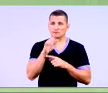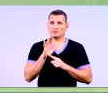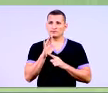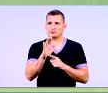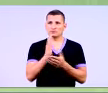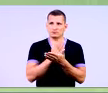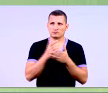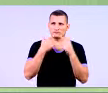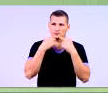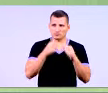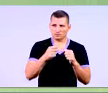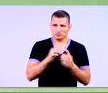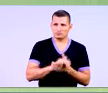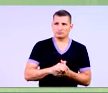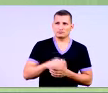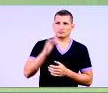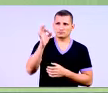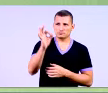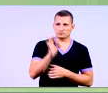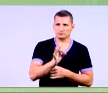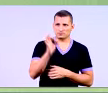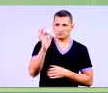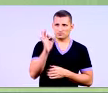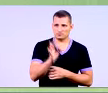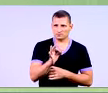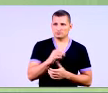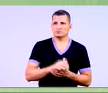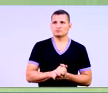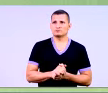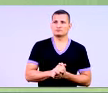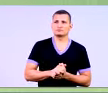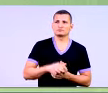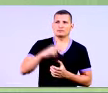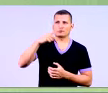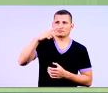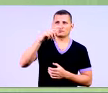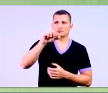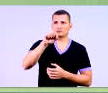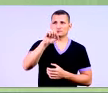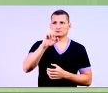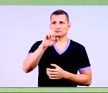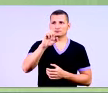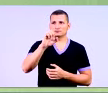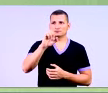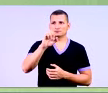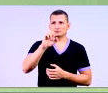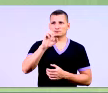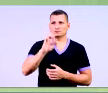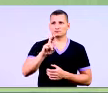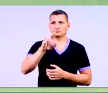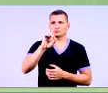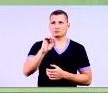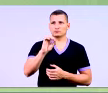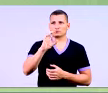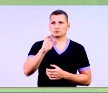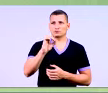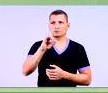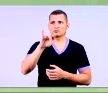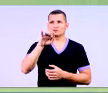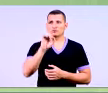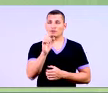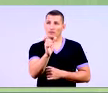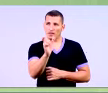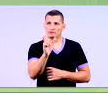pelo símbolo de percentual em pixel do código com a palavra mesmo molde isso significa o quê